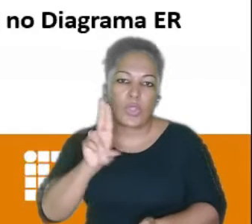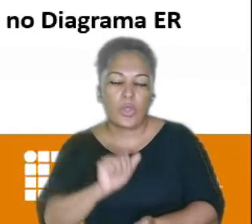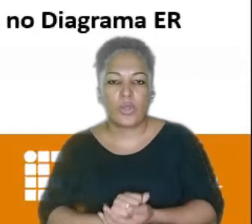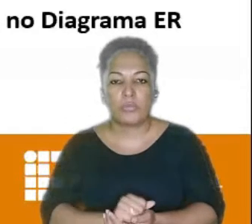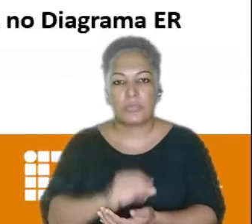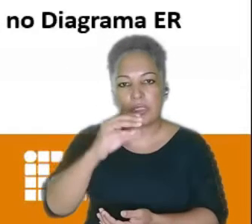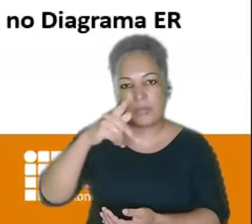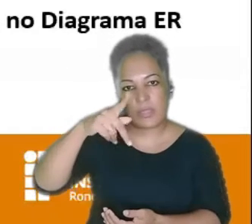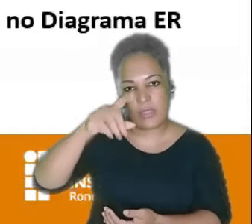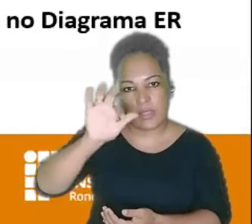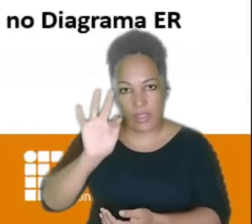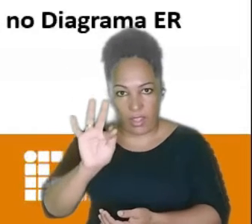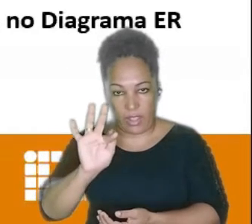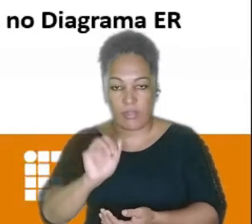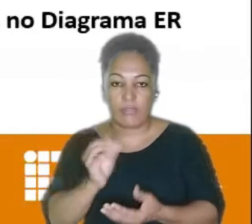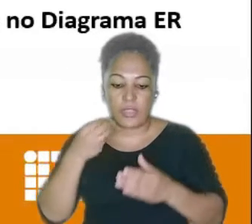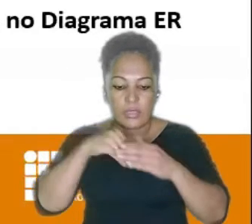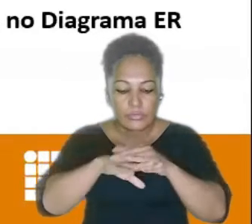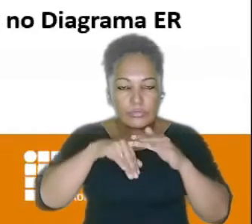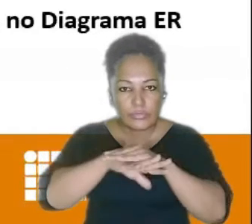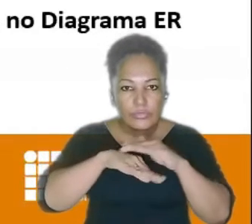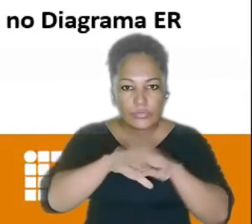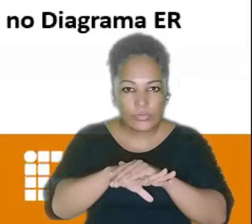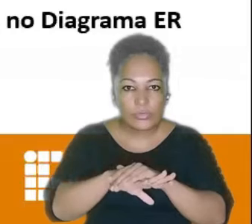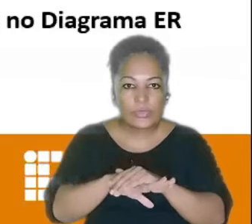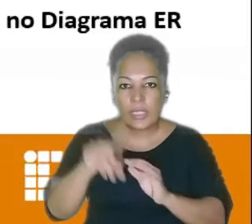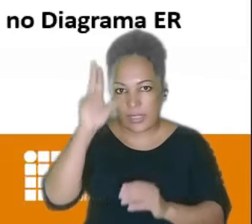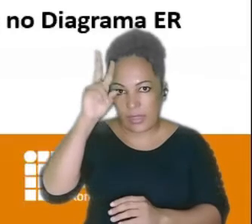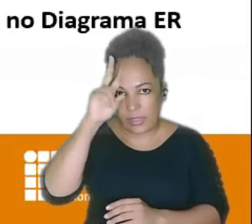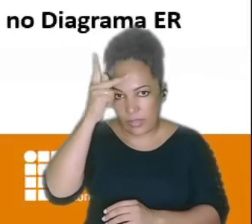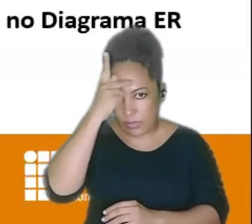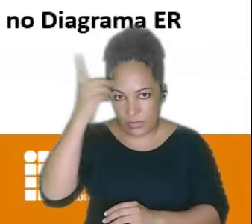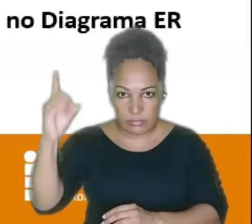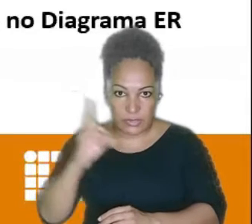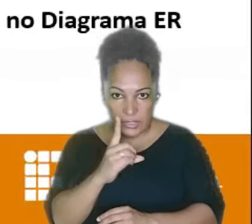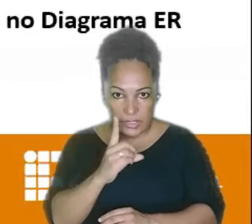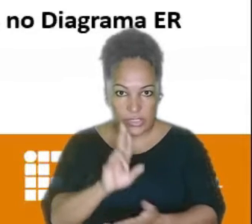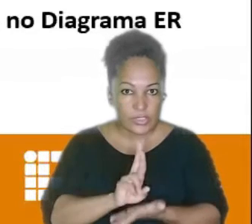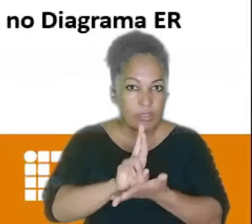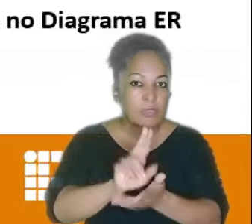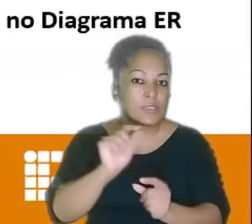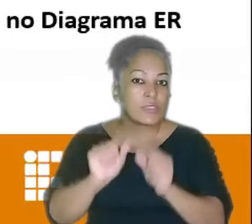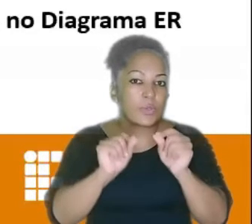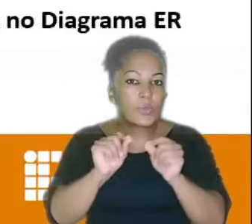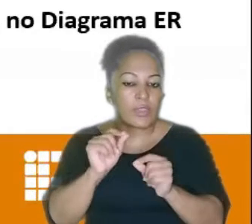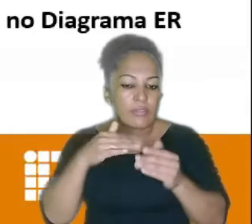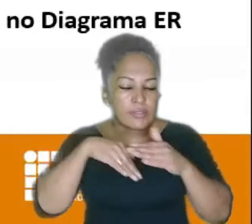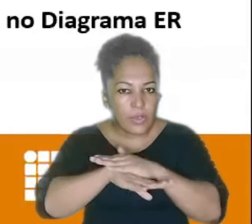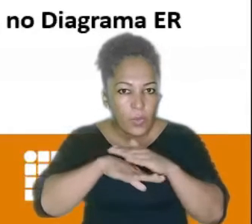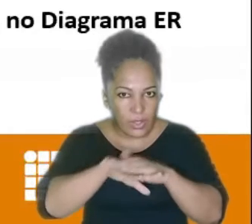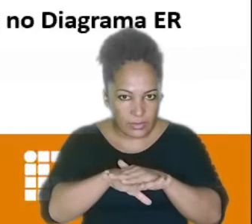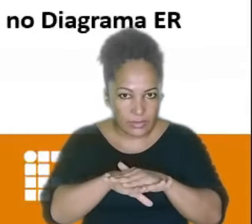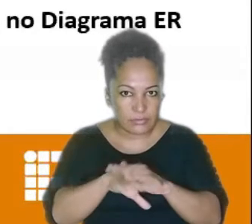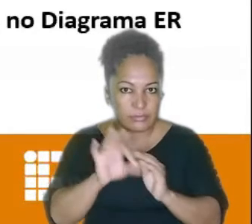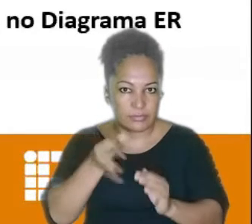e preferências. Aqui, então, eu tenho uma entidade cliente. Lembra que a entidade representa o objeto a